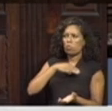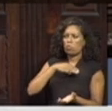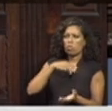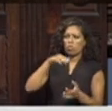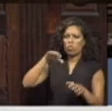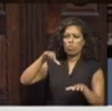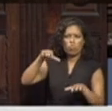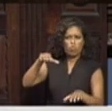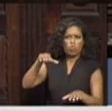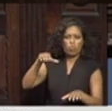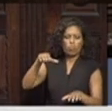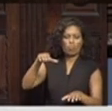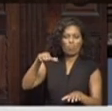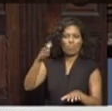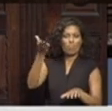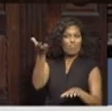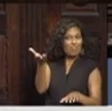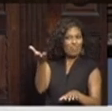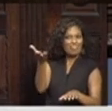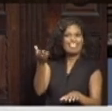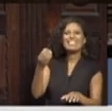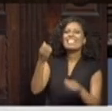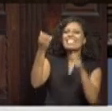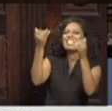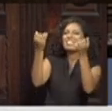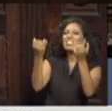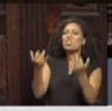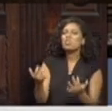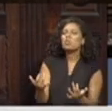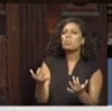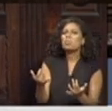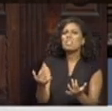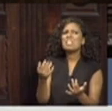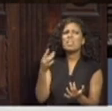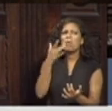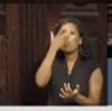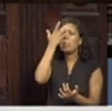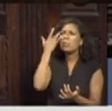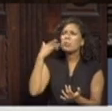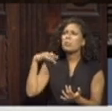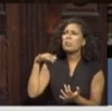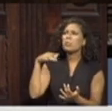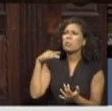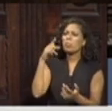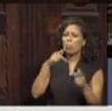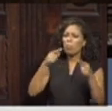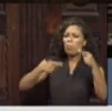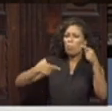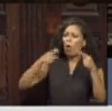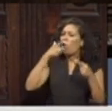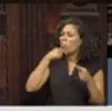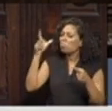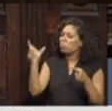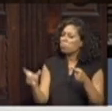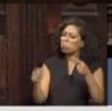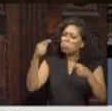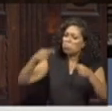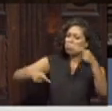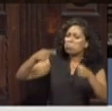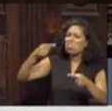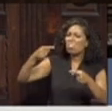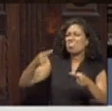do Estado e do país continuem com esse tipo de comportamento. Tivemos que ouvir, sem uma resposta firme de nenhuma